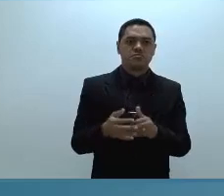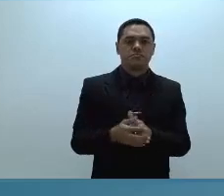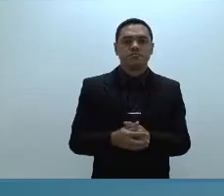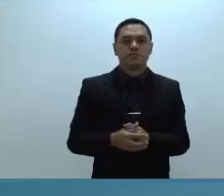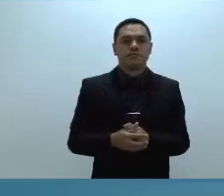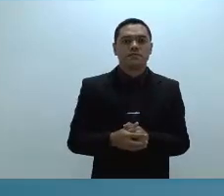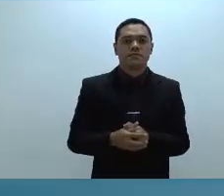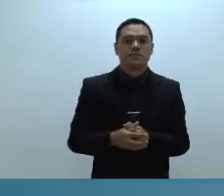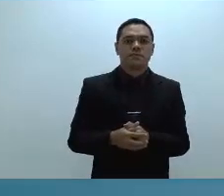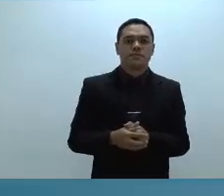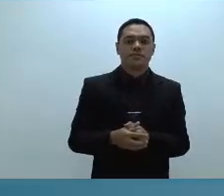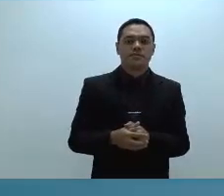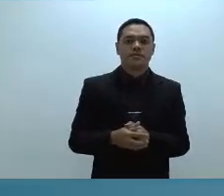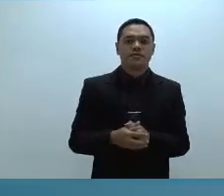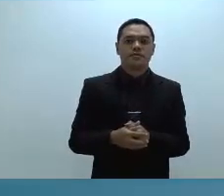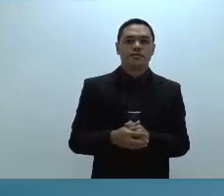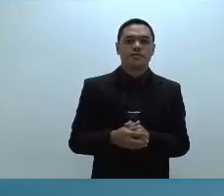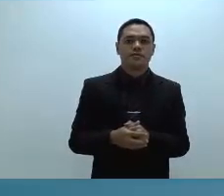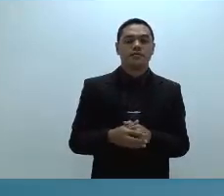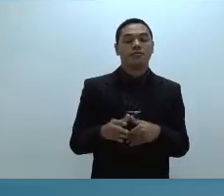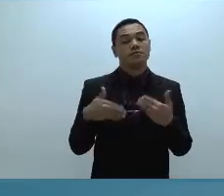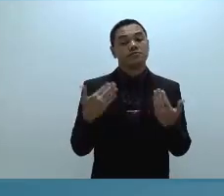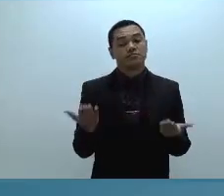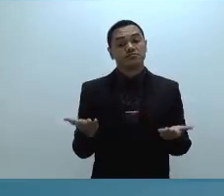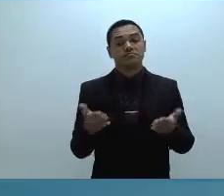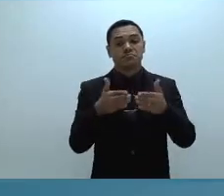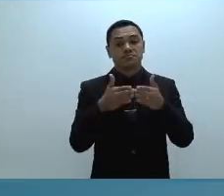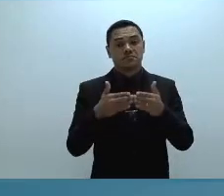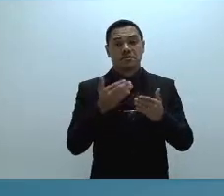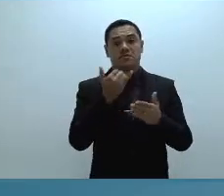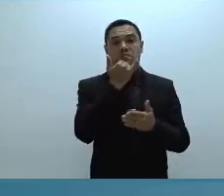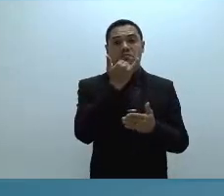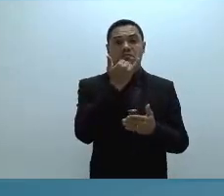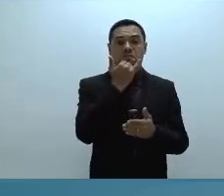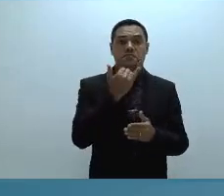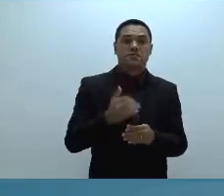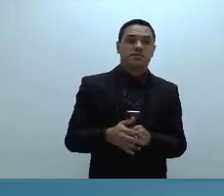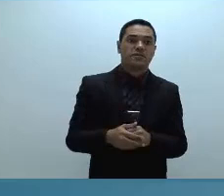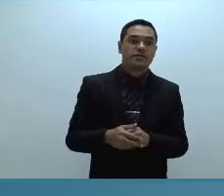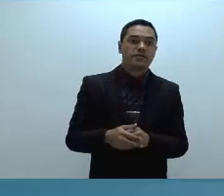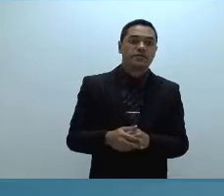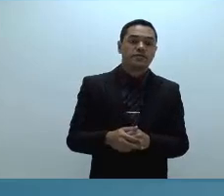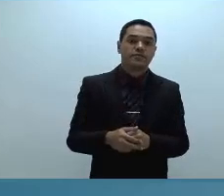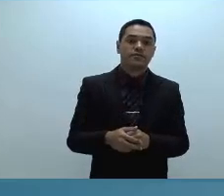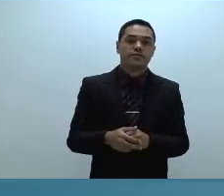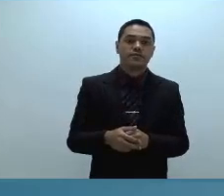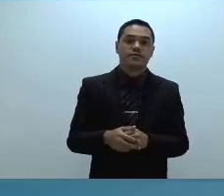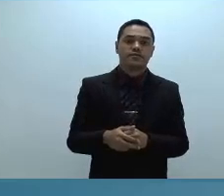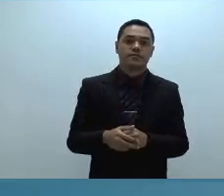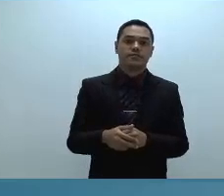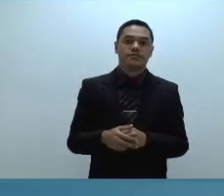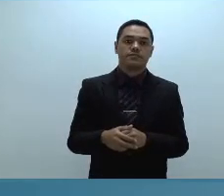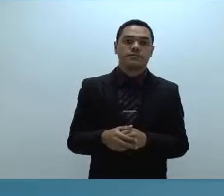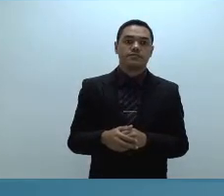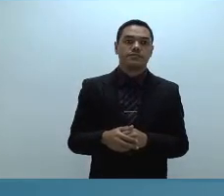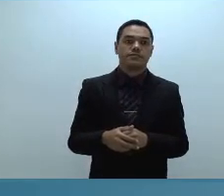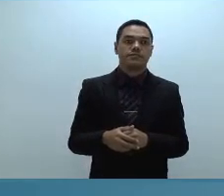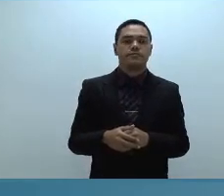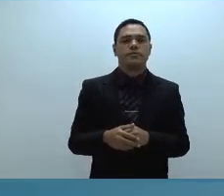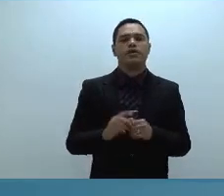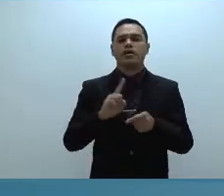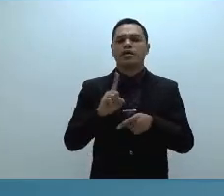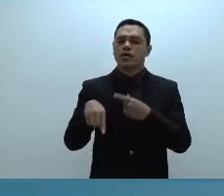de retratação, também constitucional. Fomos ao Supremo e entramos